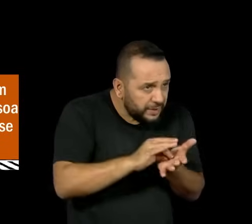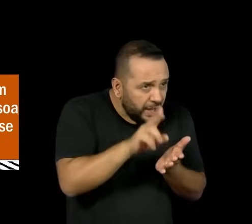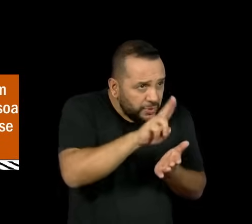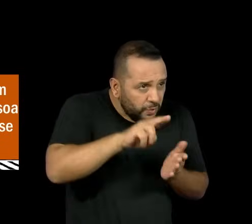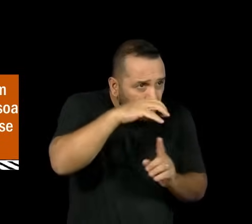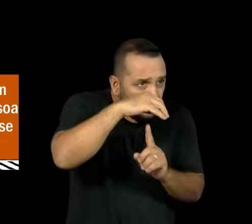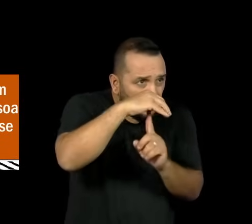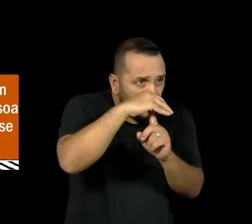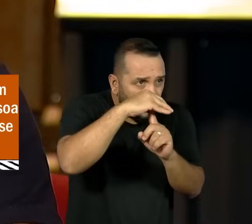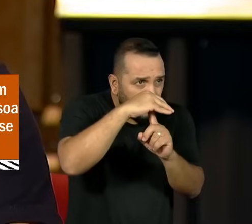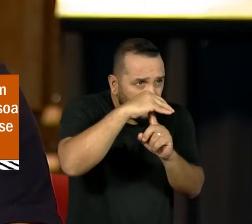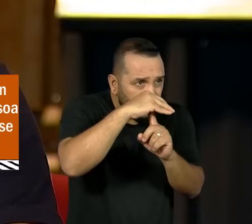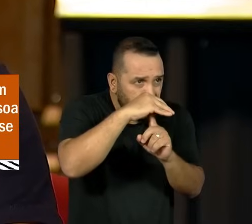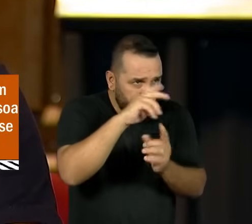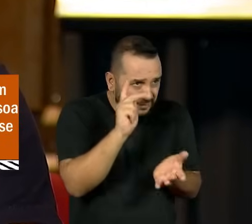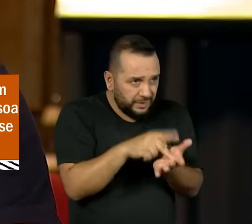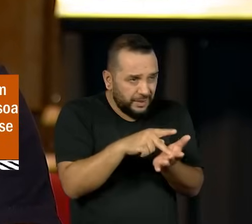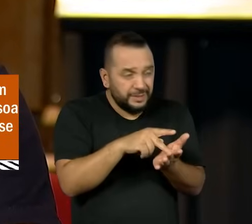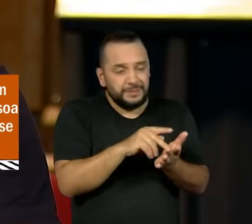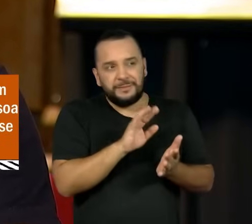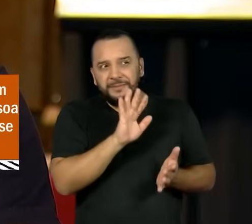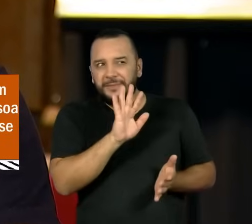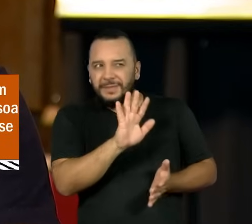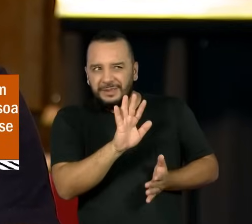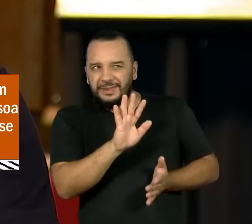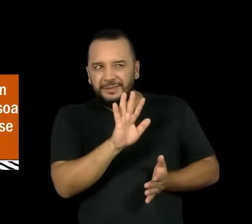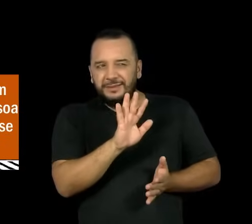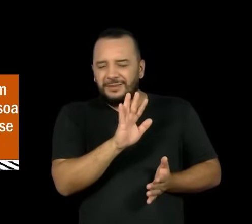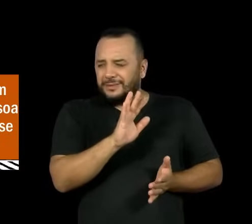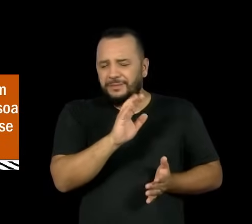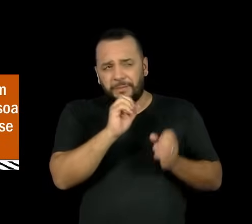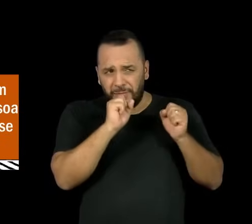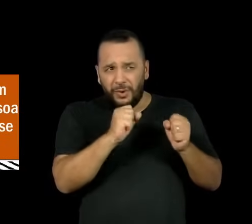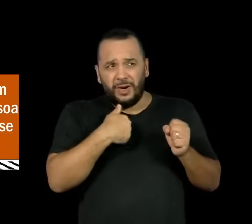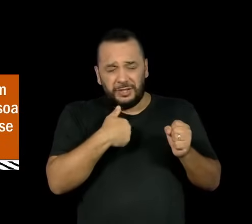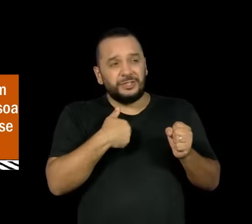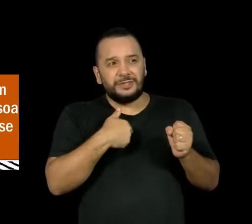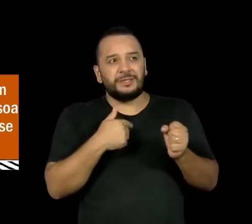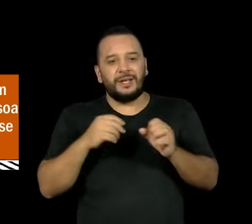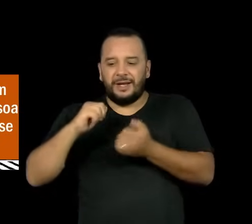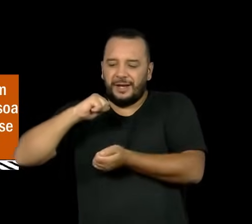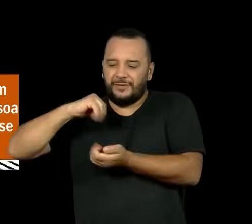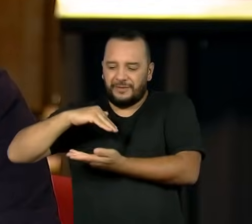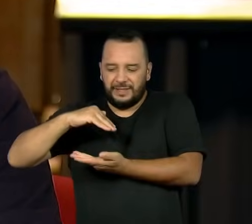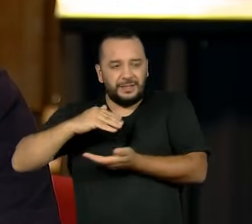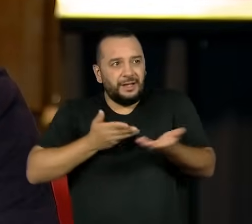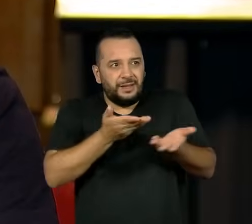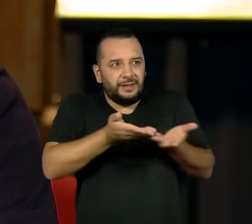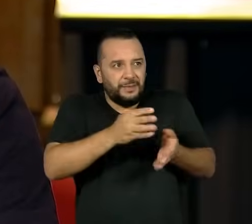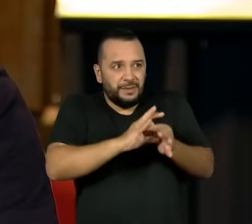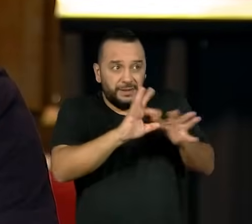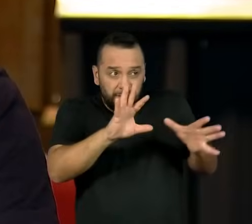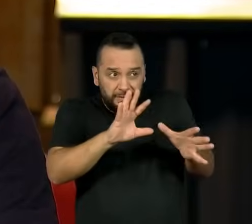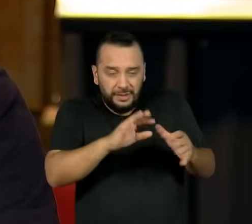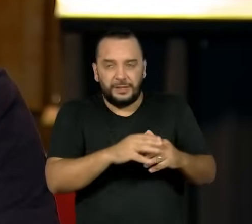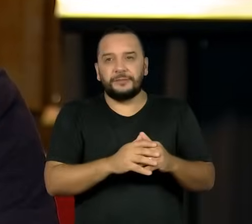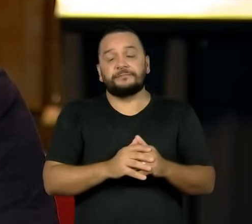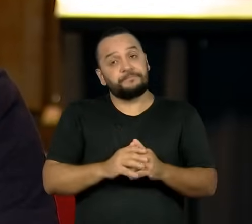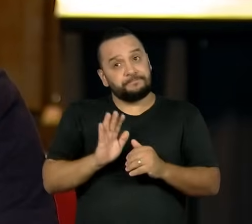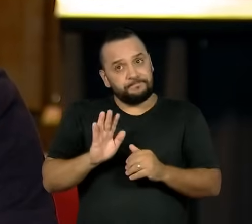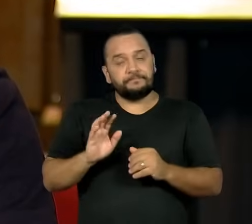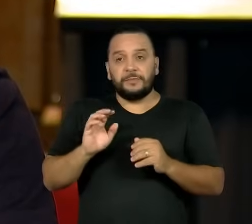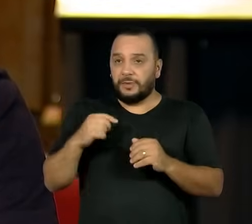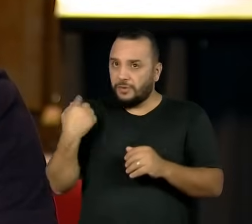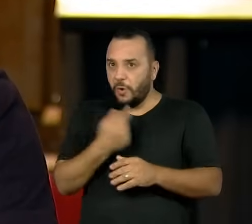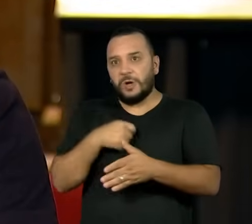Ela pergunta. E se for, existe uma chance desse tratamento ser liberado pela Anvisa? Está vindo. Então, acho que esse ano é